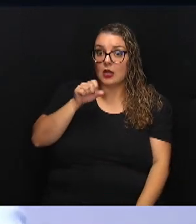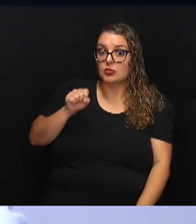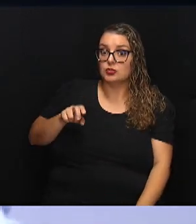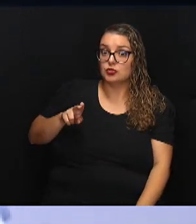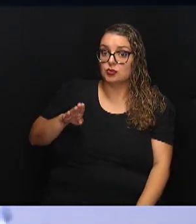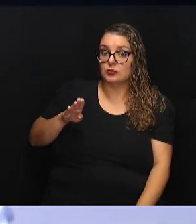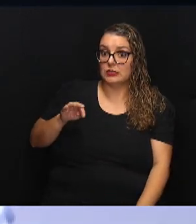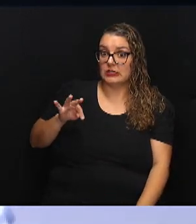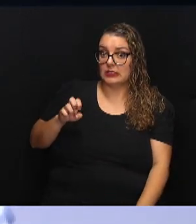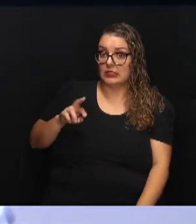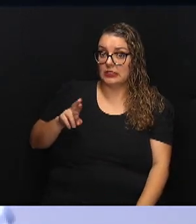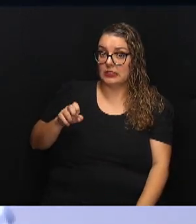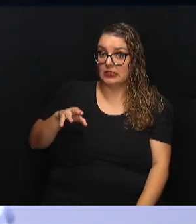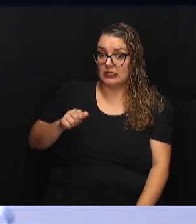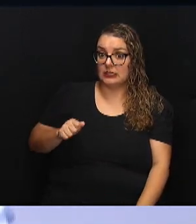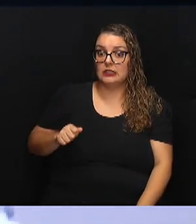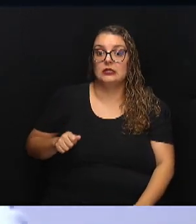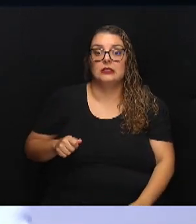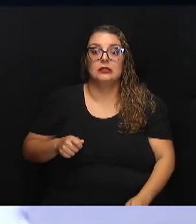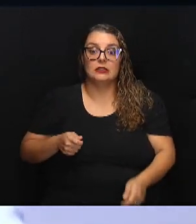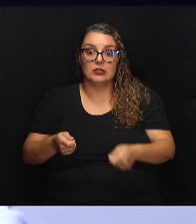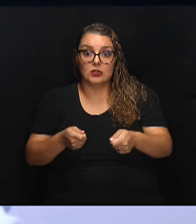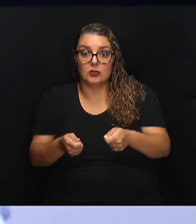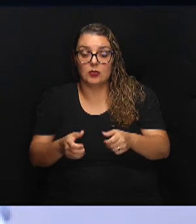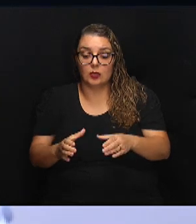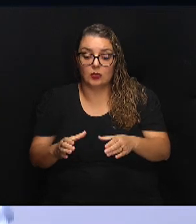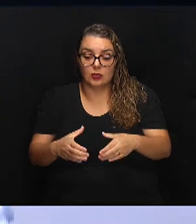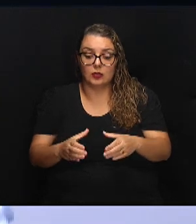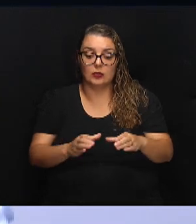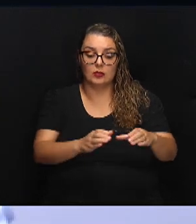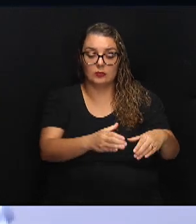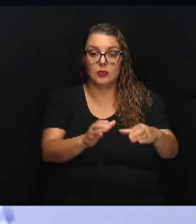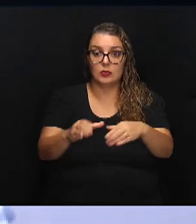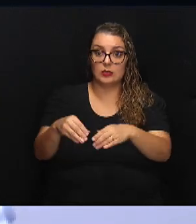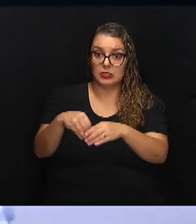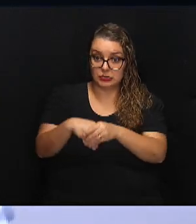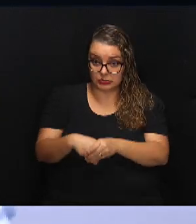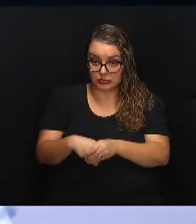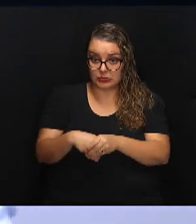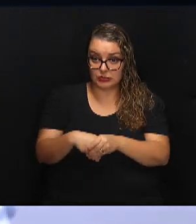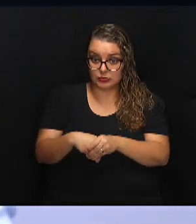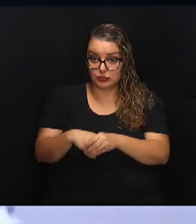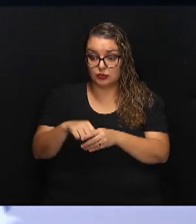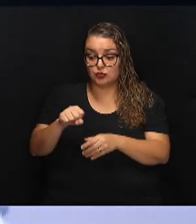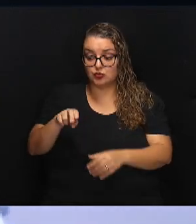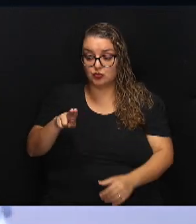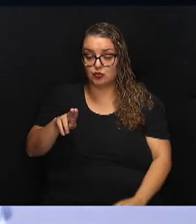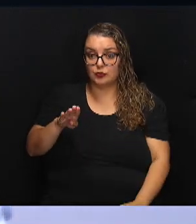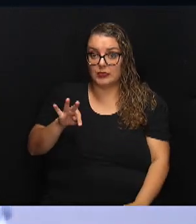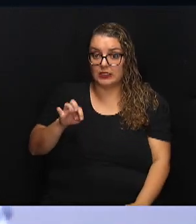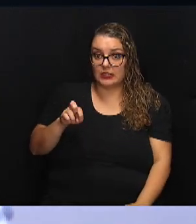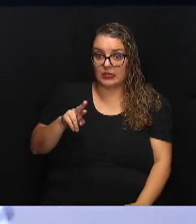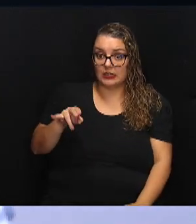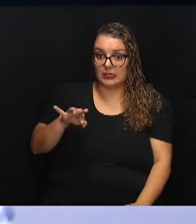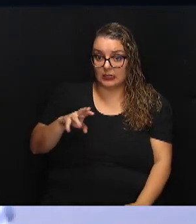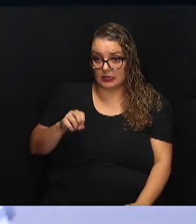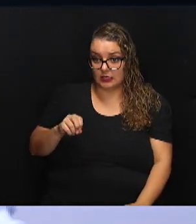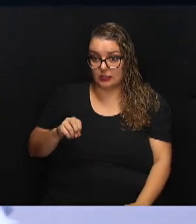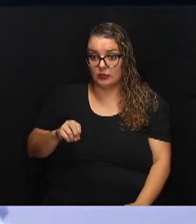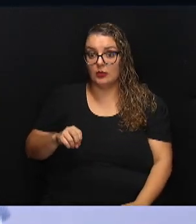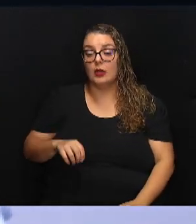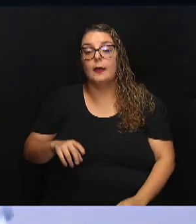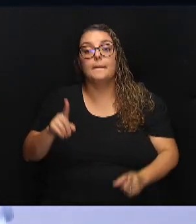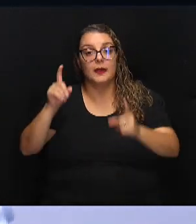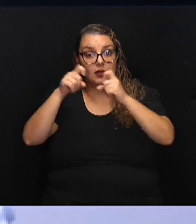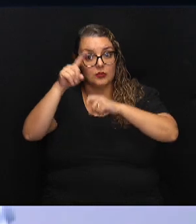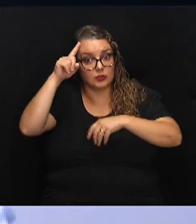está ali confinada em alguns locais dentro do subterrâneo, que é mais difícil a nossa compreensão no dia a